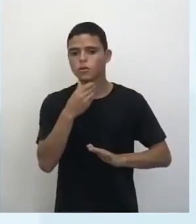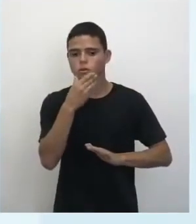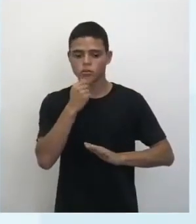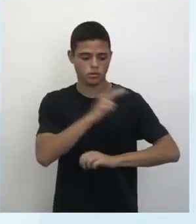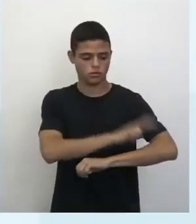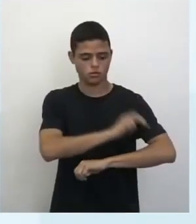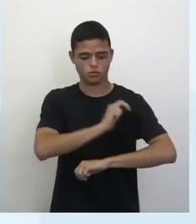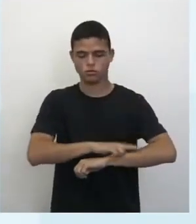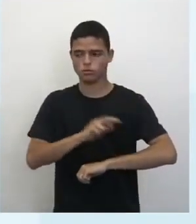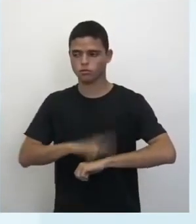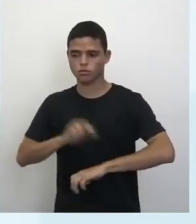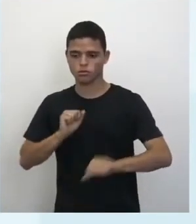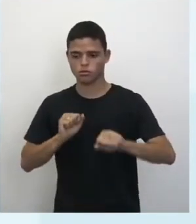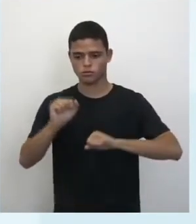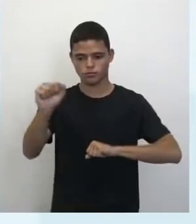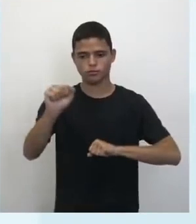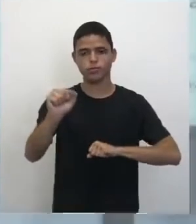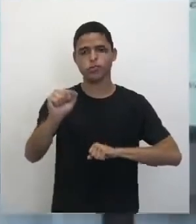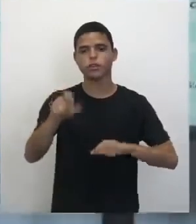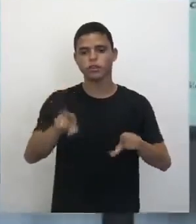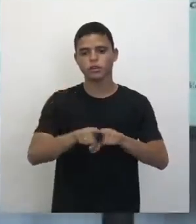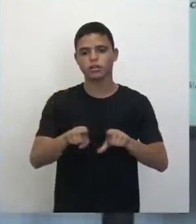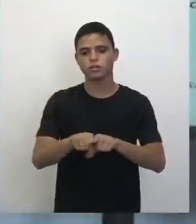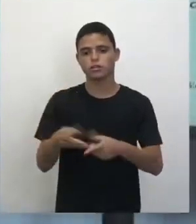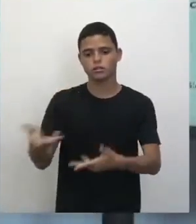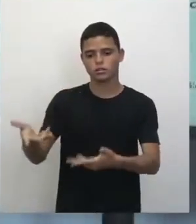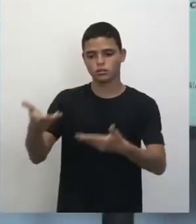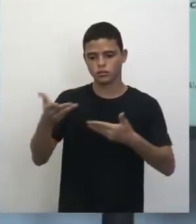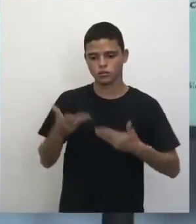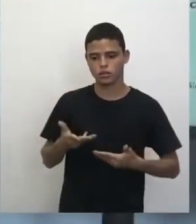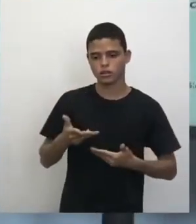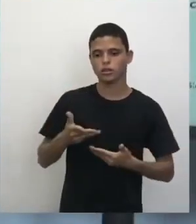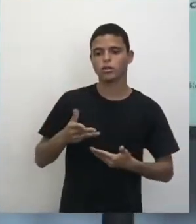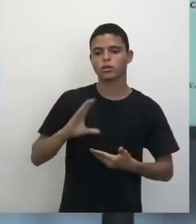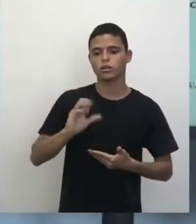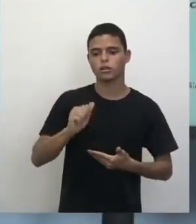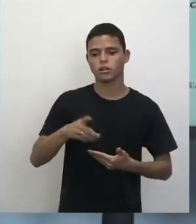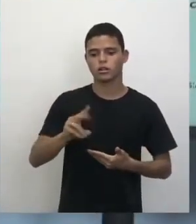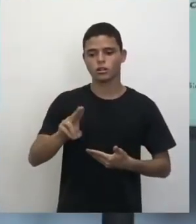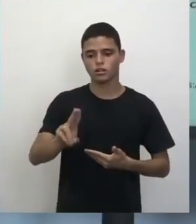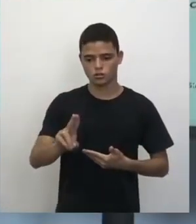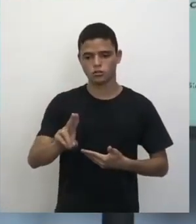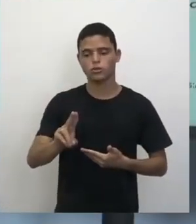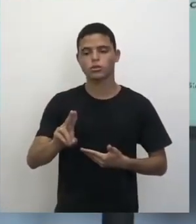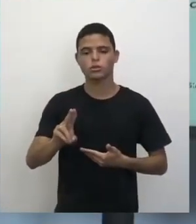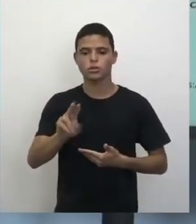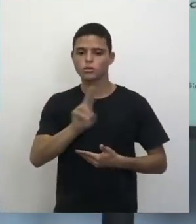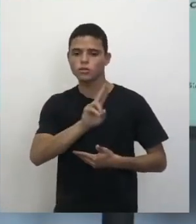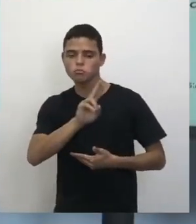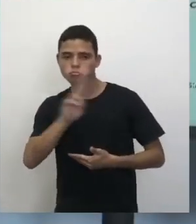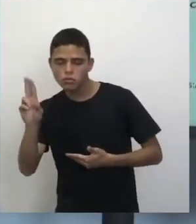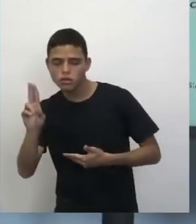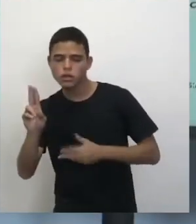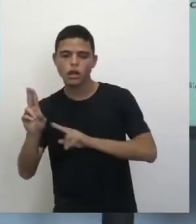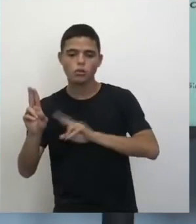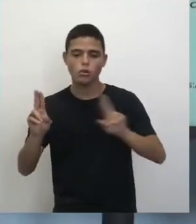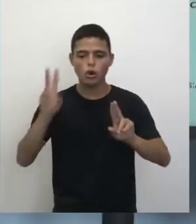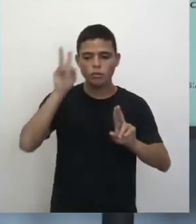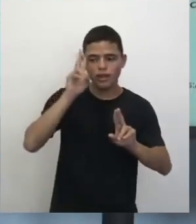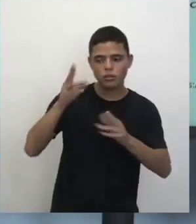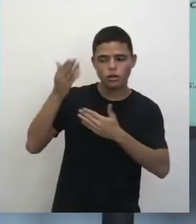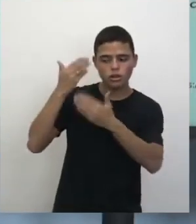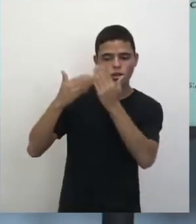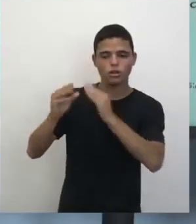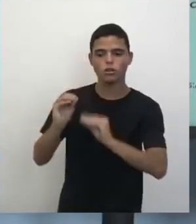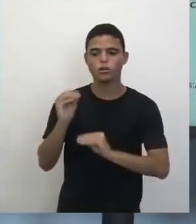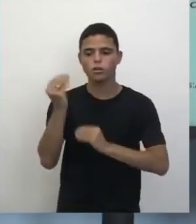entrou o modalizador, eu vou convidar, então, o Cadu. Ele vai se apresentar, falar um pouquinho sobre a história dele. E vamos perguntar como que deu